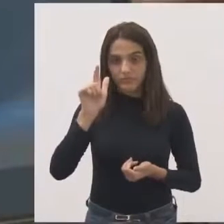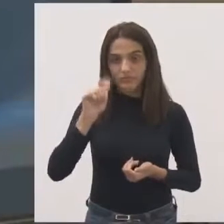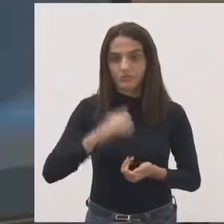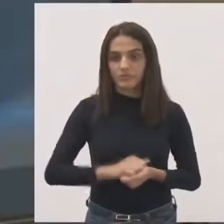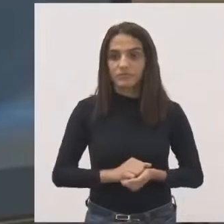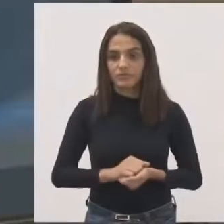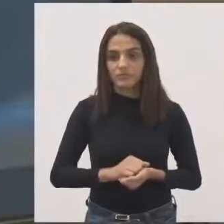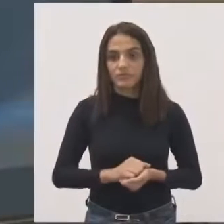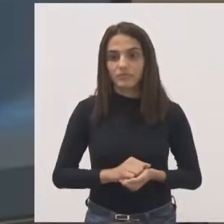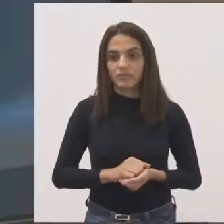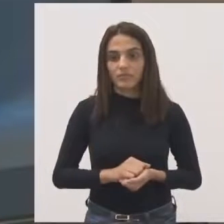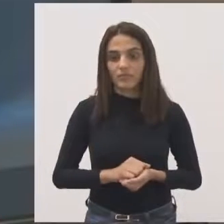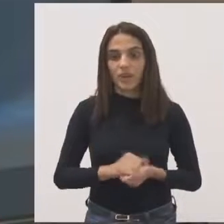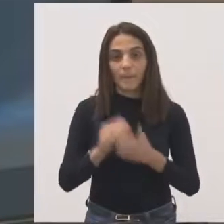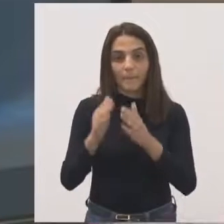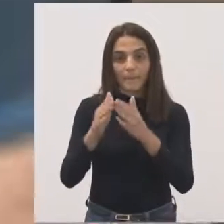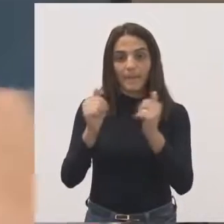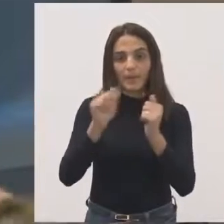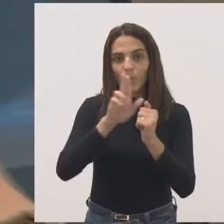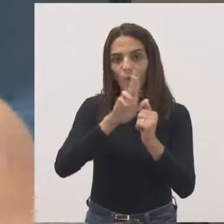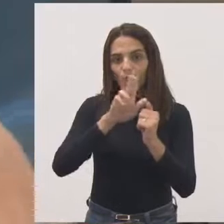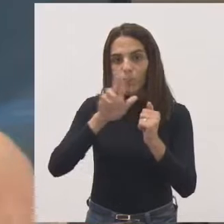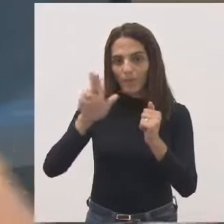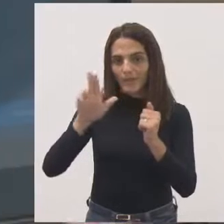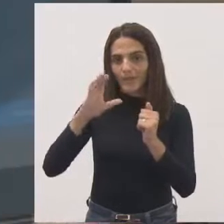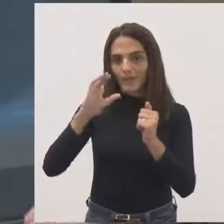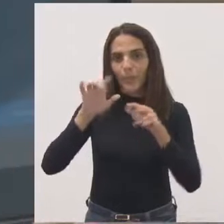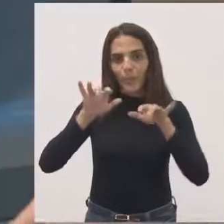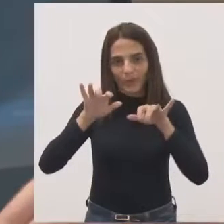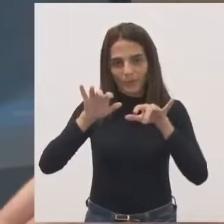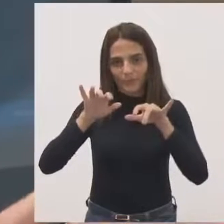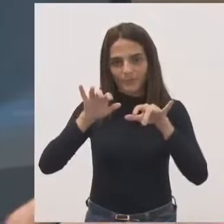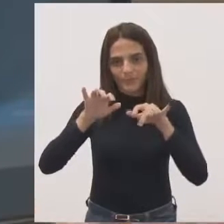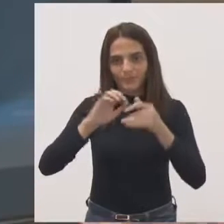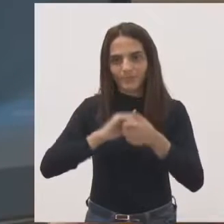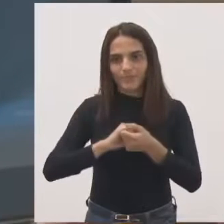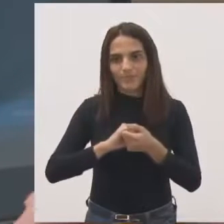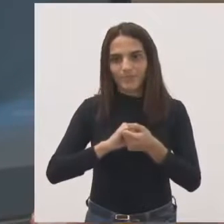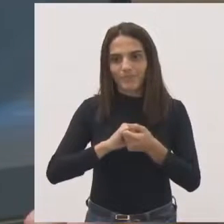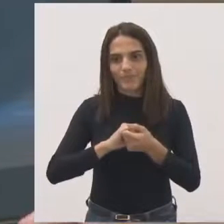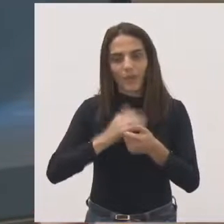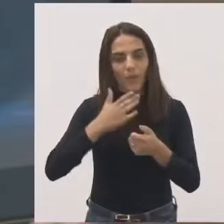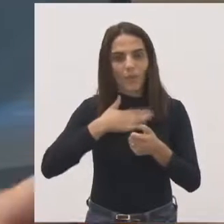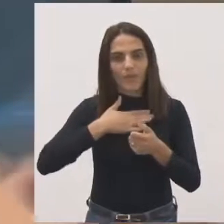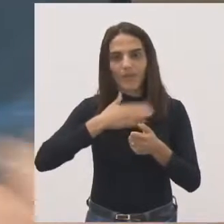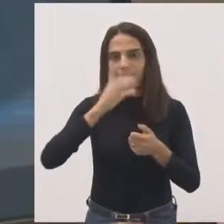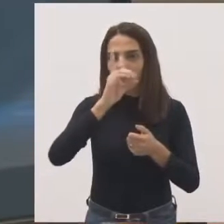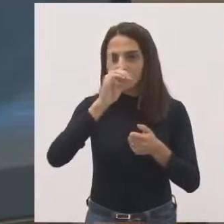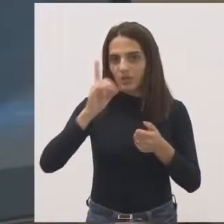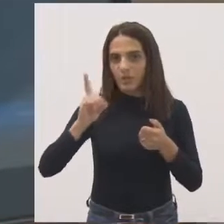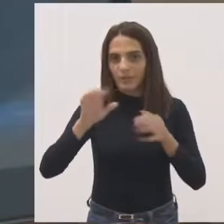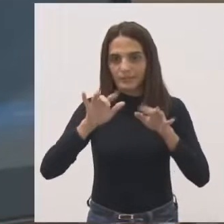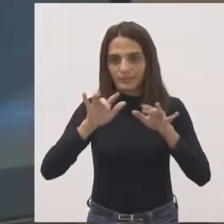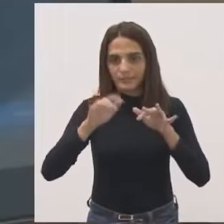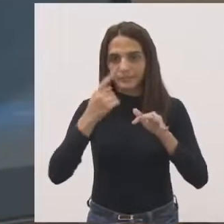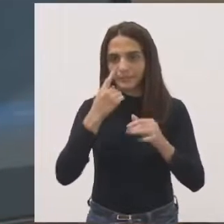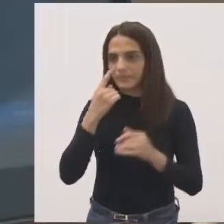aqui, ele pede para colocar o nome de computador. Então eu vou colocar aqui o nome da minha diretoria, tá?